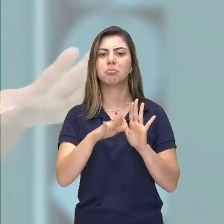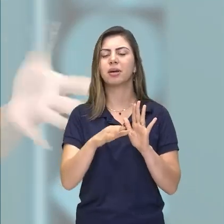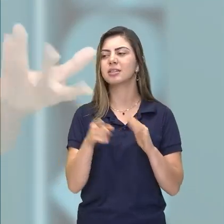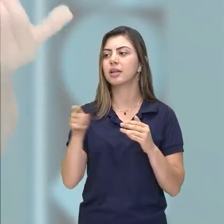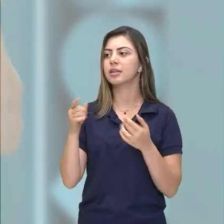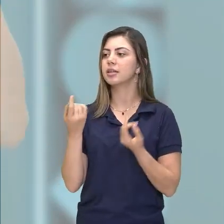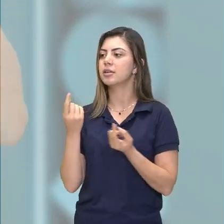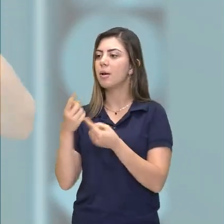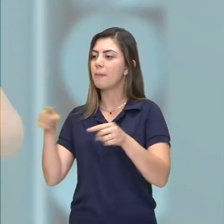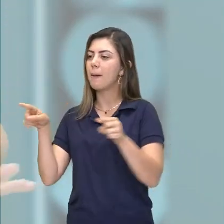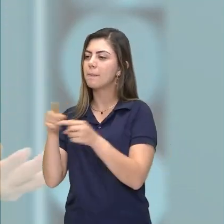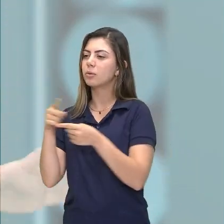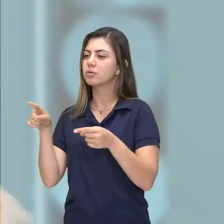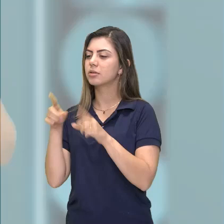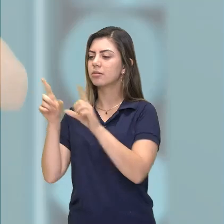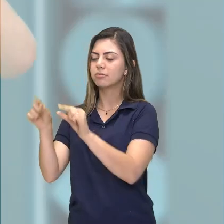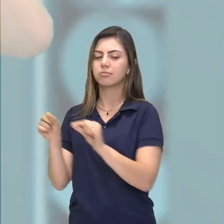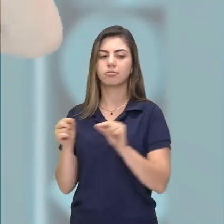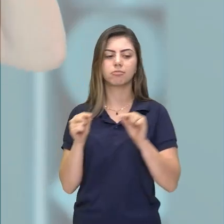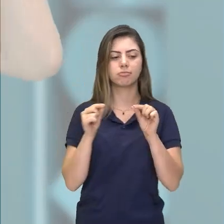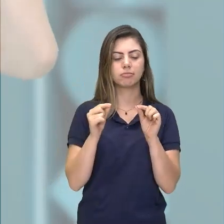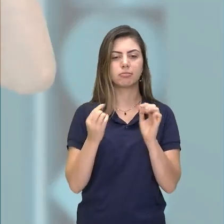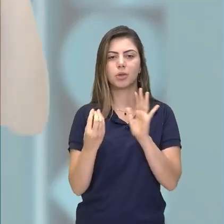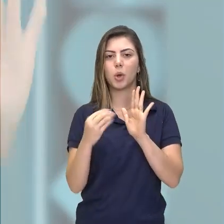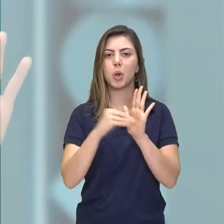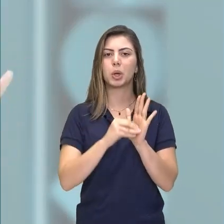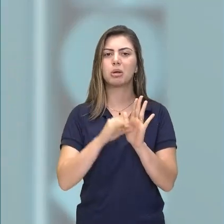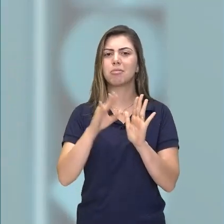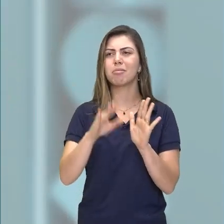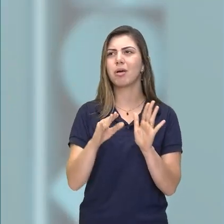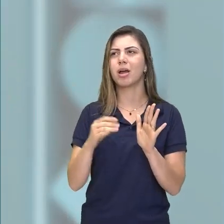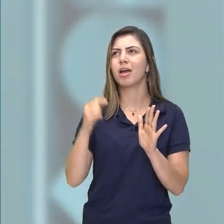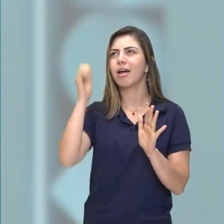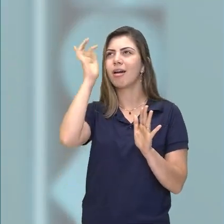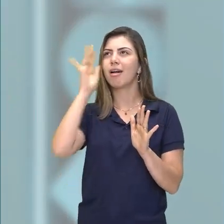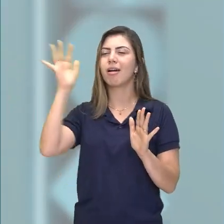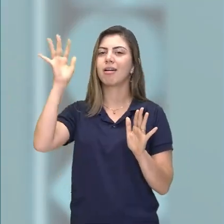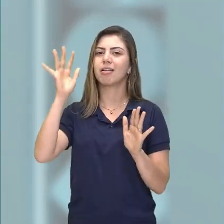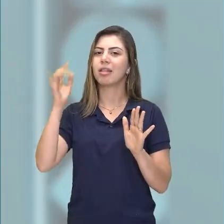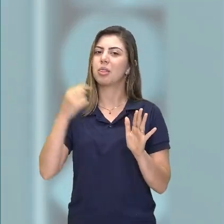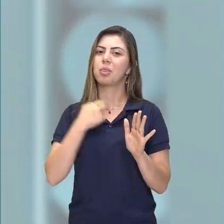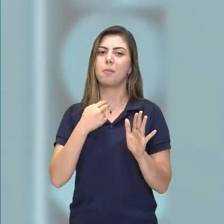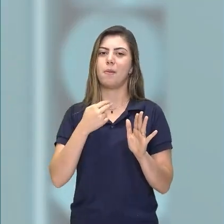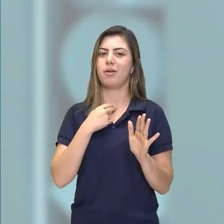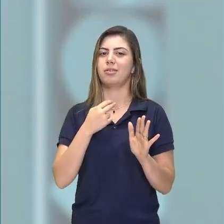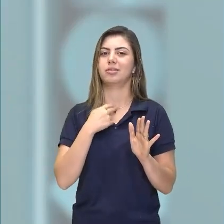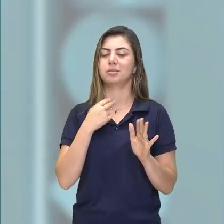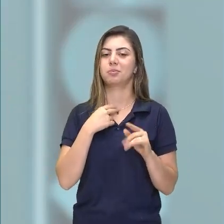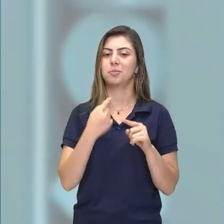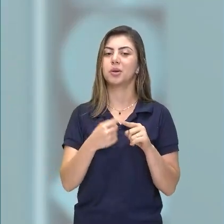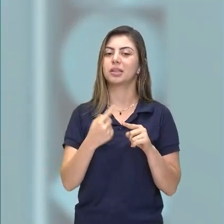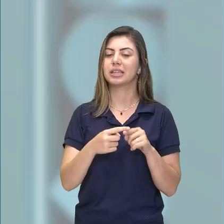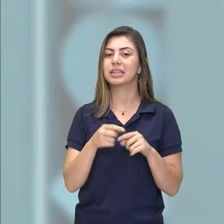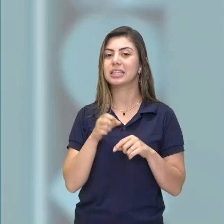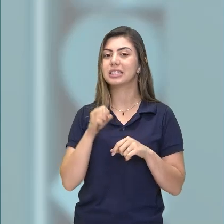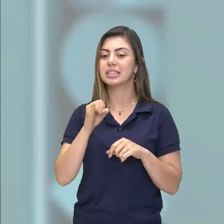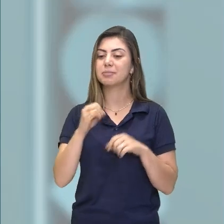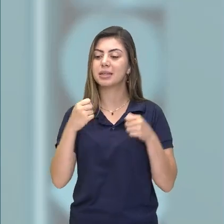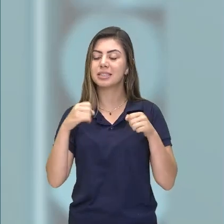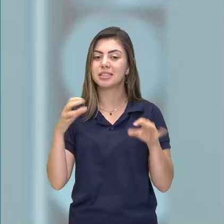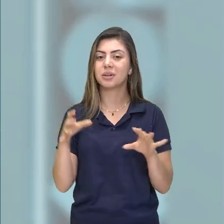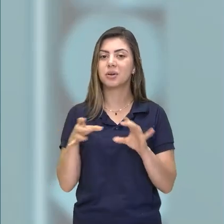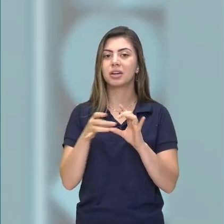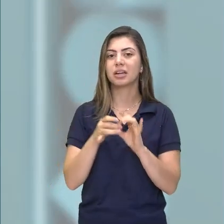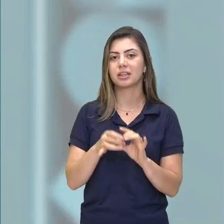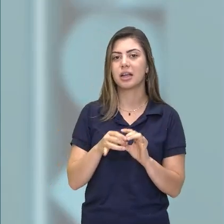nada a ver, começo a falar da música e, sei lá, minha mente viaja. Isso também não pode acontecer. É uma parte que está desconectada